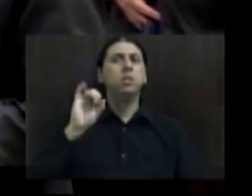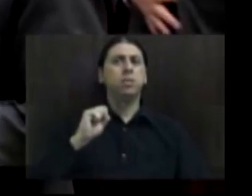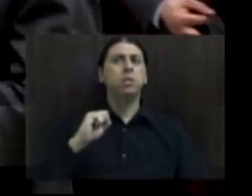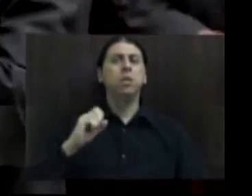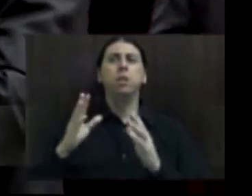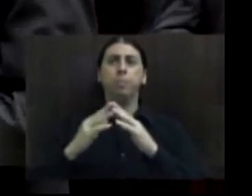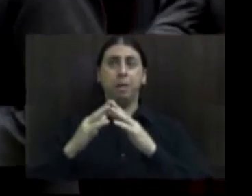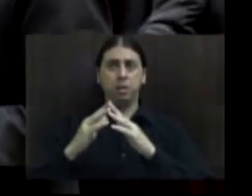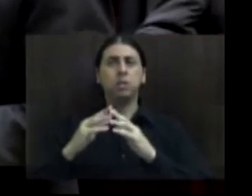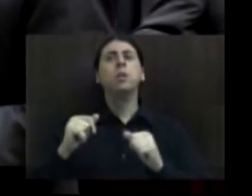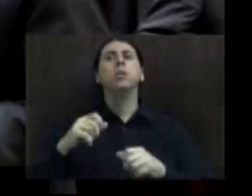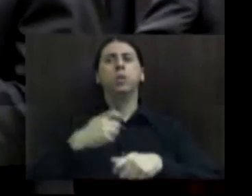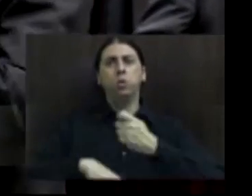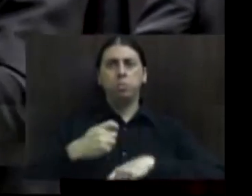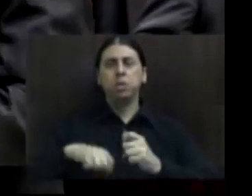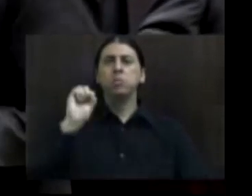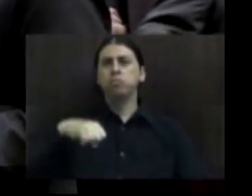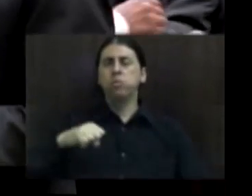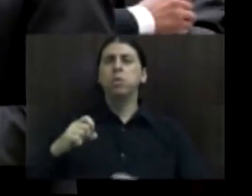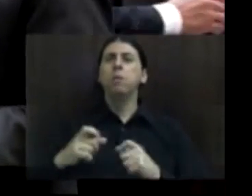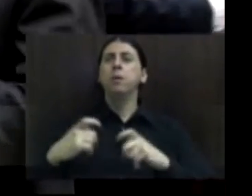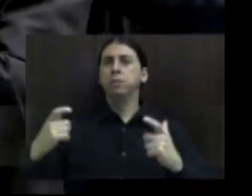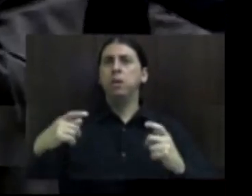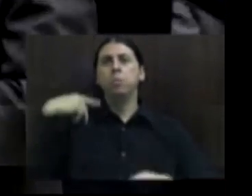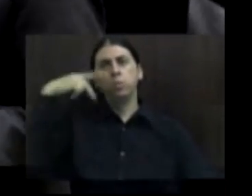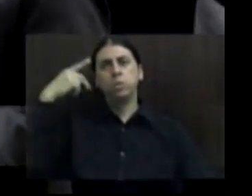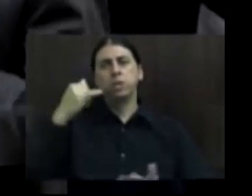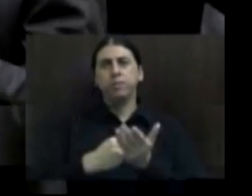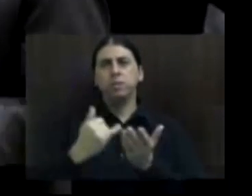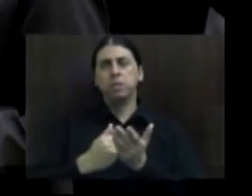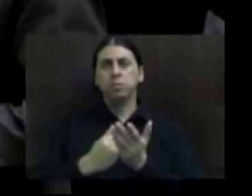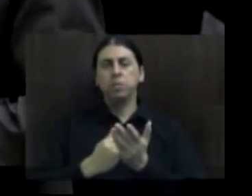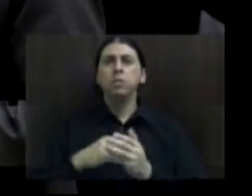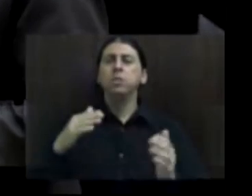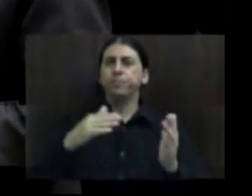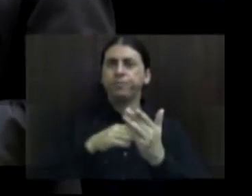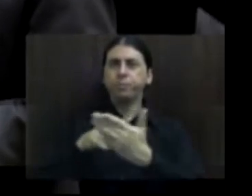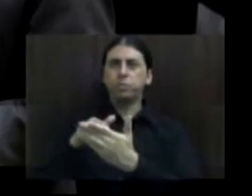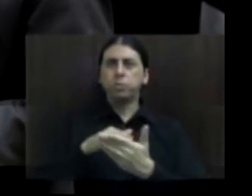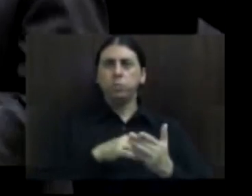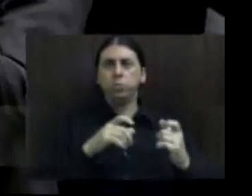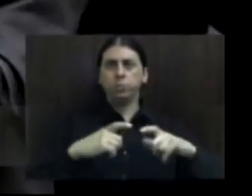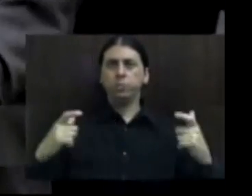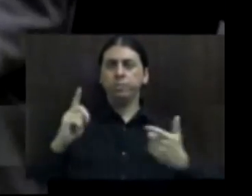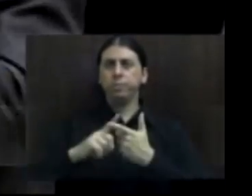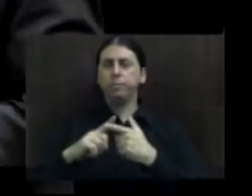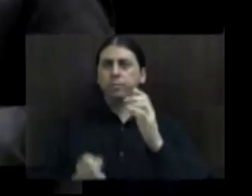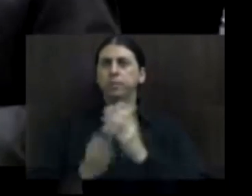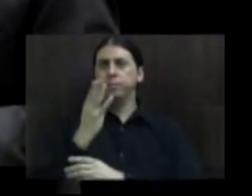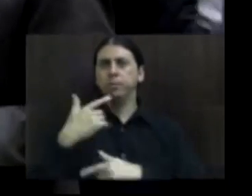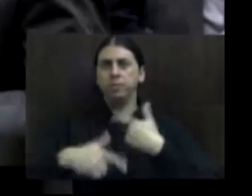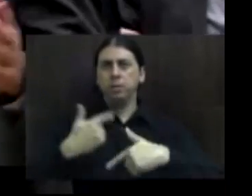macroeconomia Aí sim ele era a favor de aumentar a política fiscal as divisas da política fiscal para que gerasse emprego e